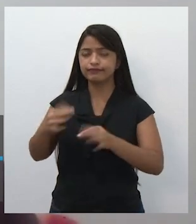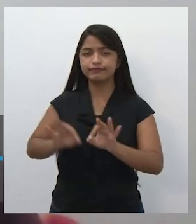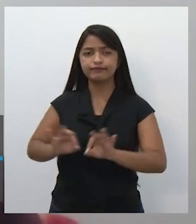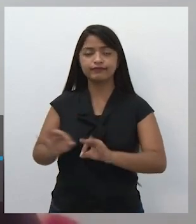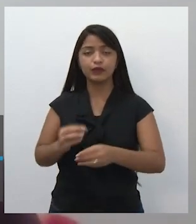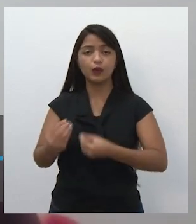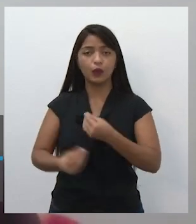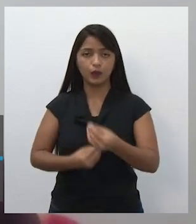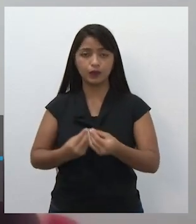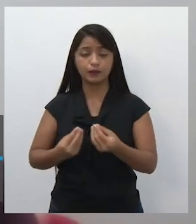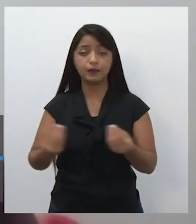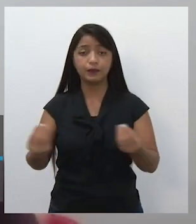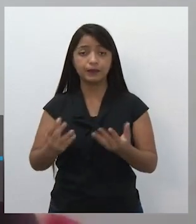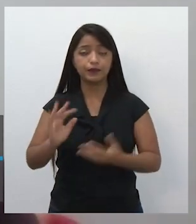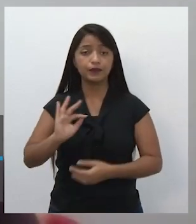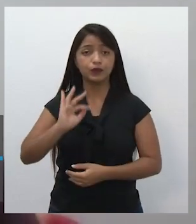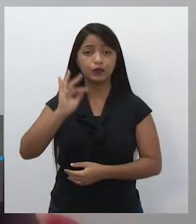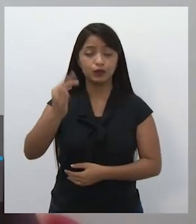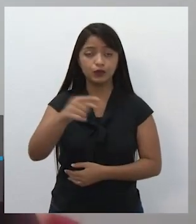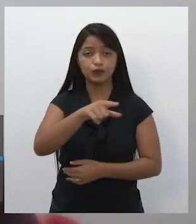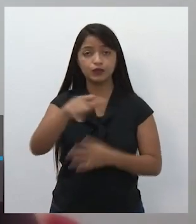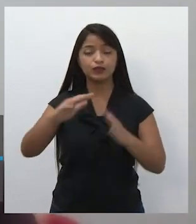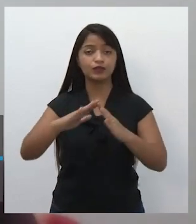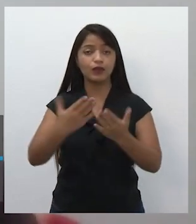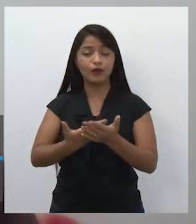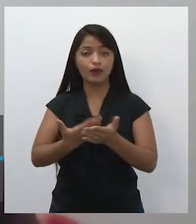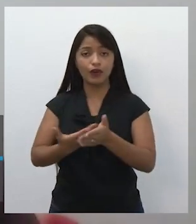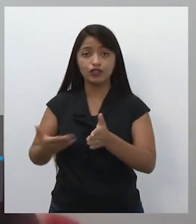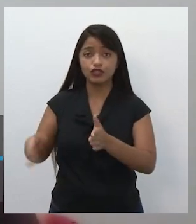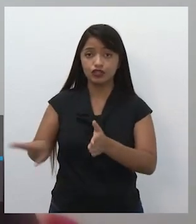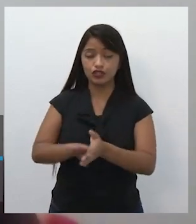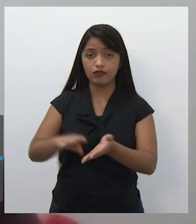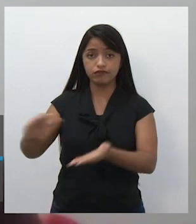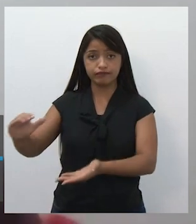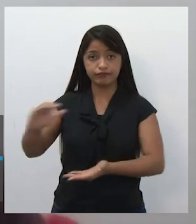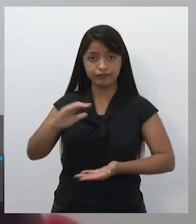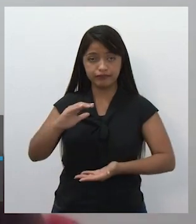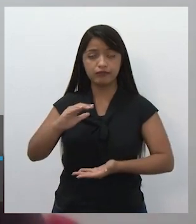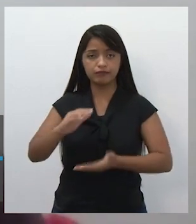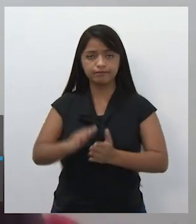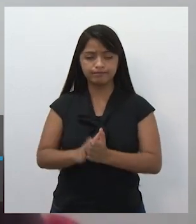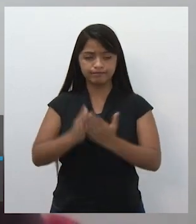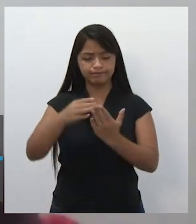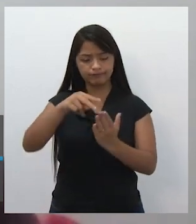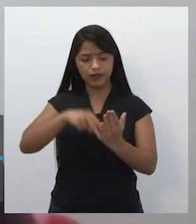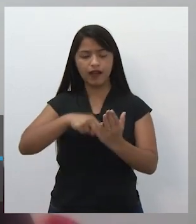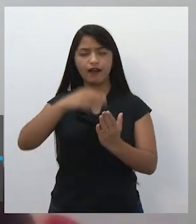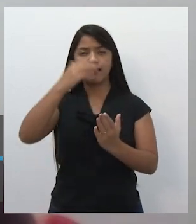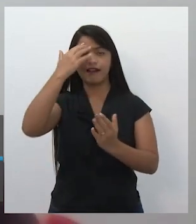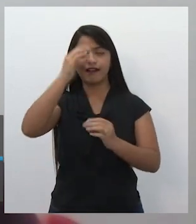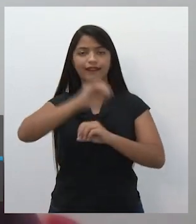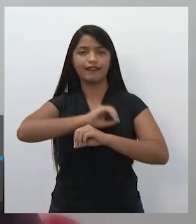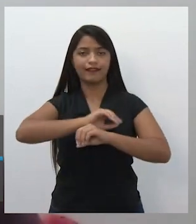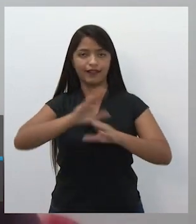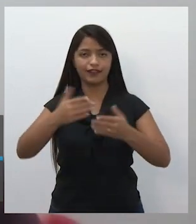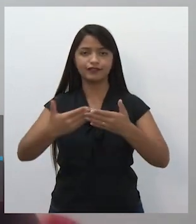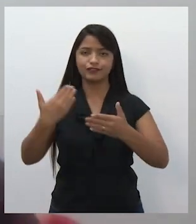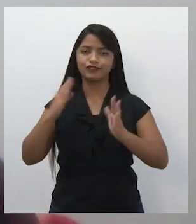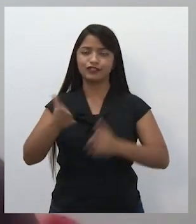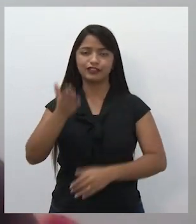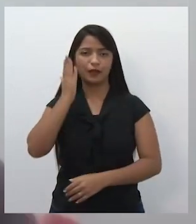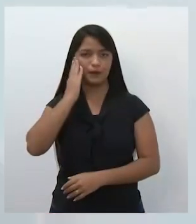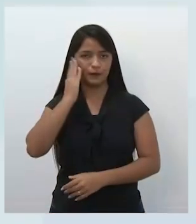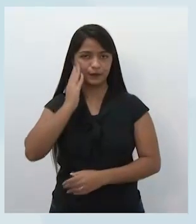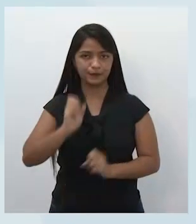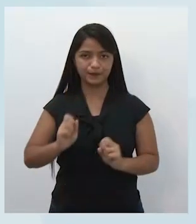chegar, né, até as escolas, chegar nas mãos dos professores, vocês percebam como é que isso se deu. Tá bem? Vou pedir para que coloquem o próximo slide,